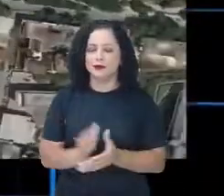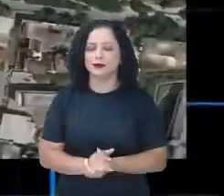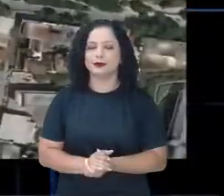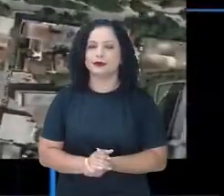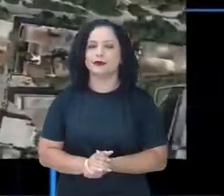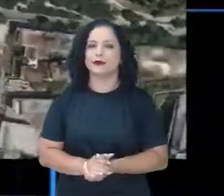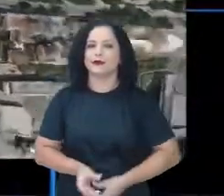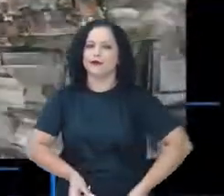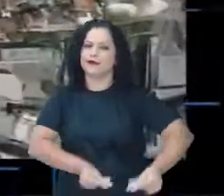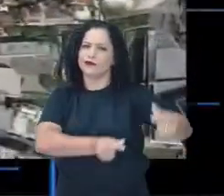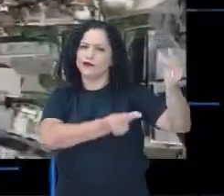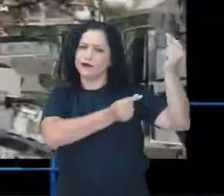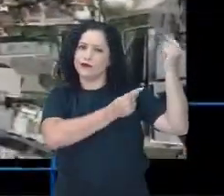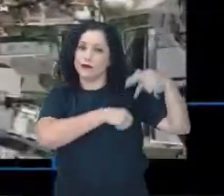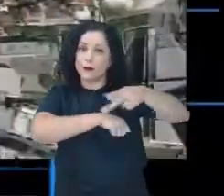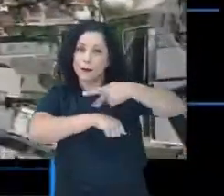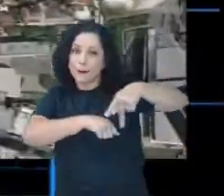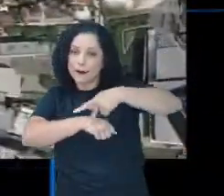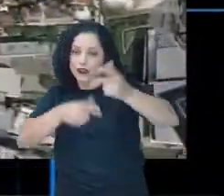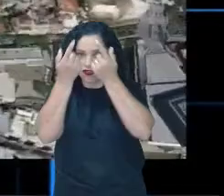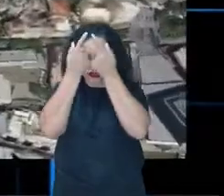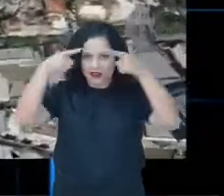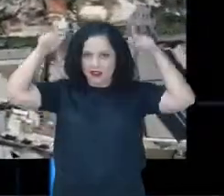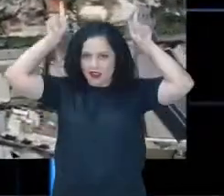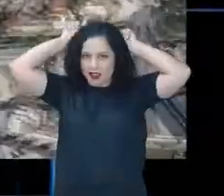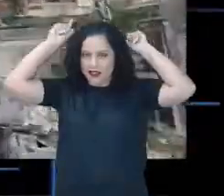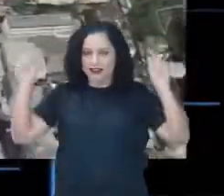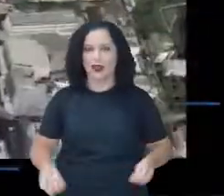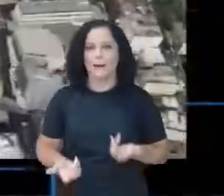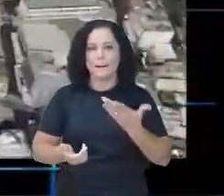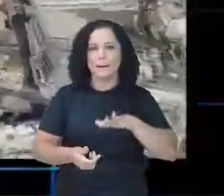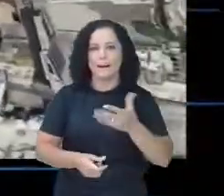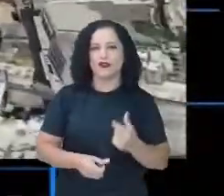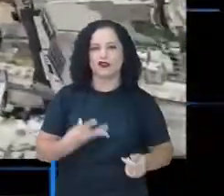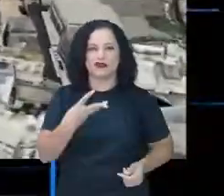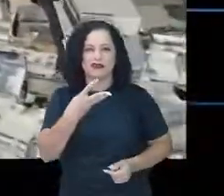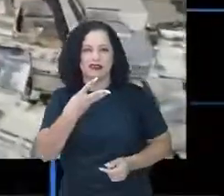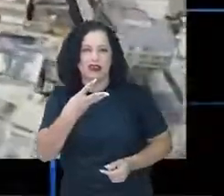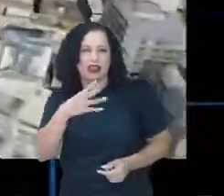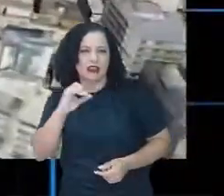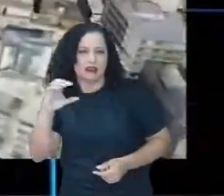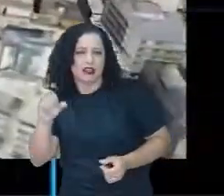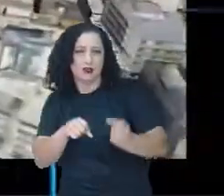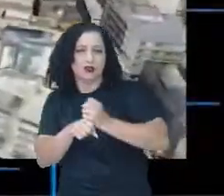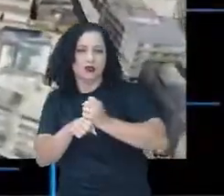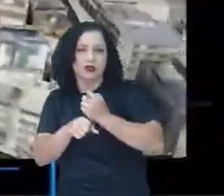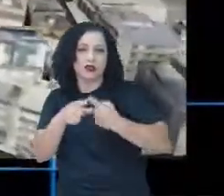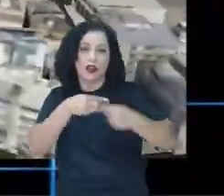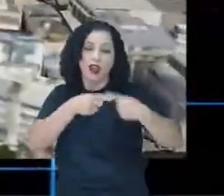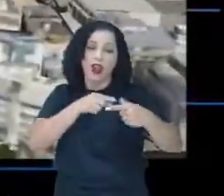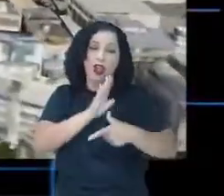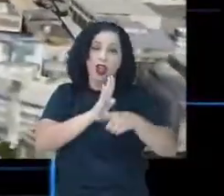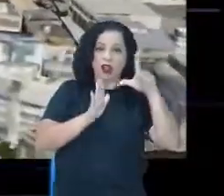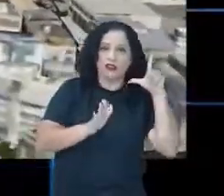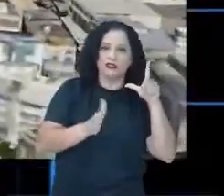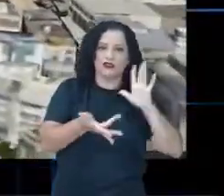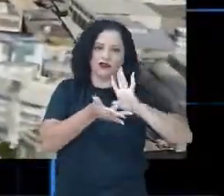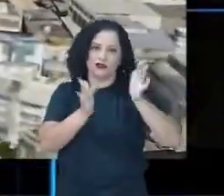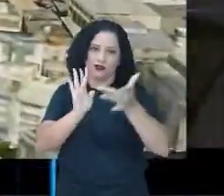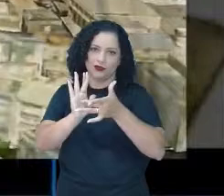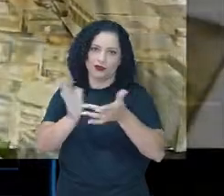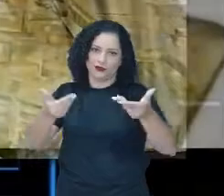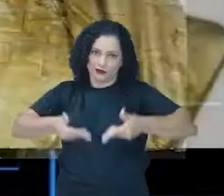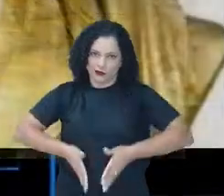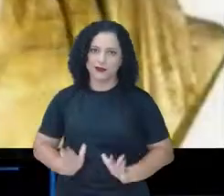Foi na antiga Grécia, por volta de 300 e 200 anos antes de Cristo, que surgiram esses primeiros inventos.